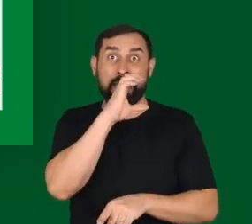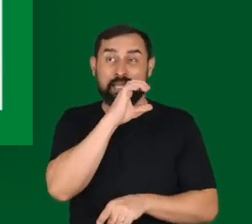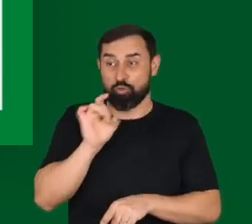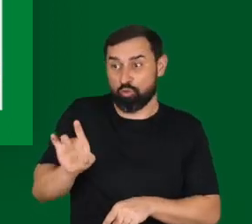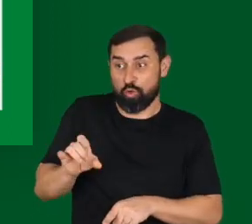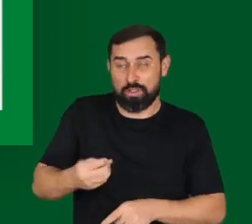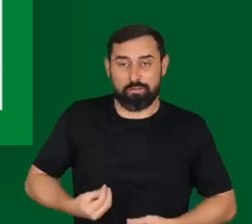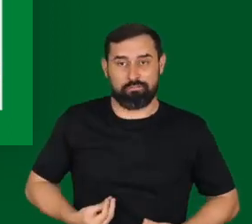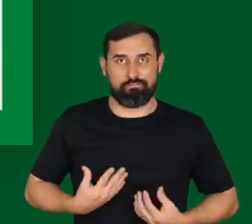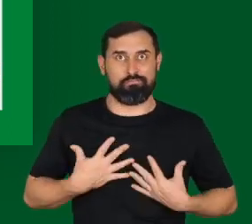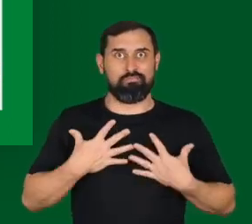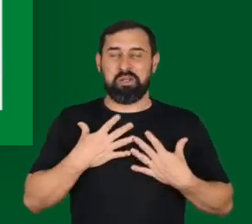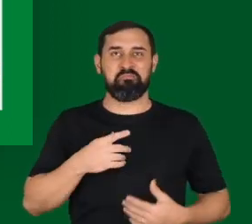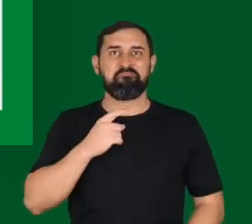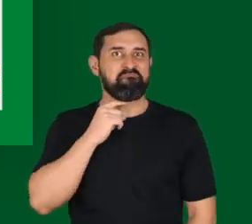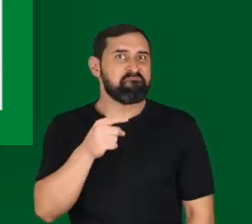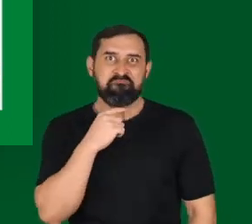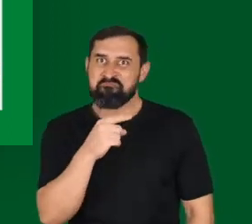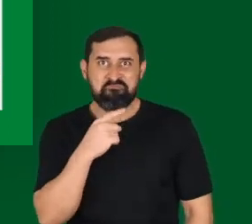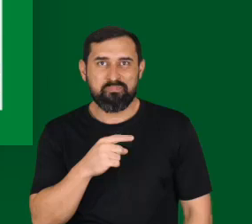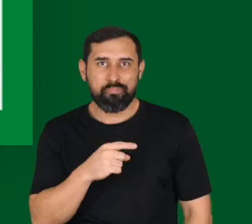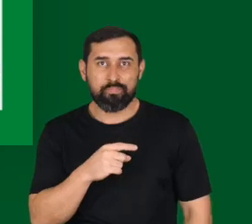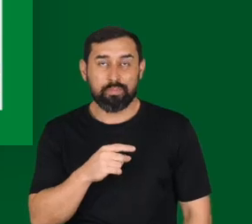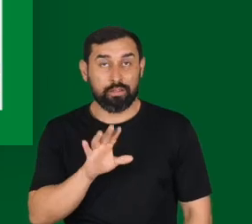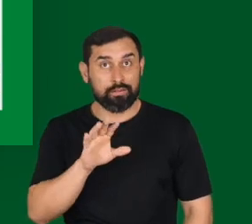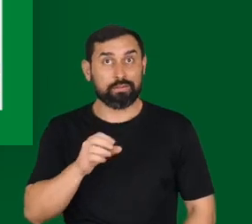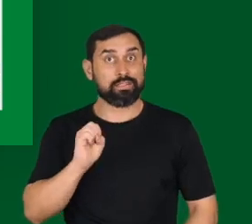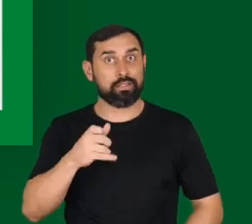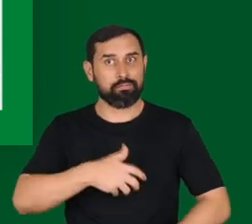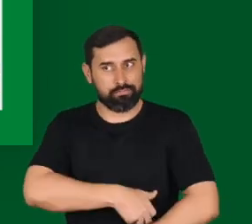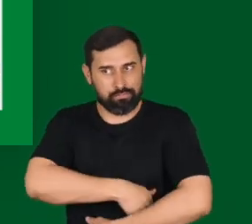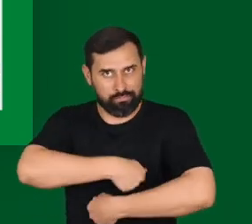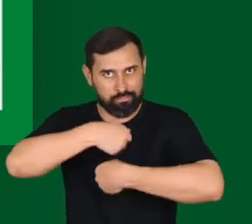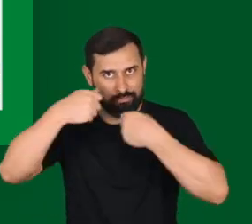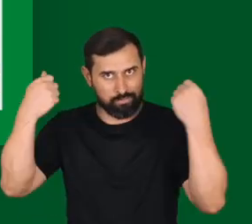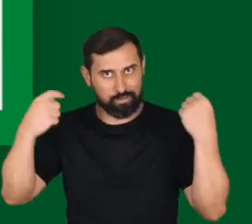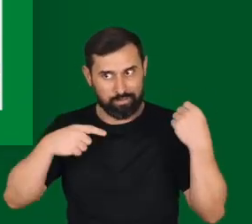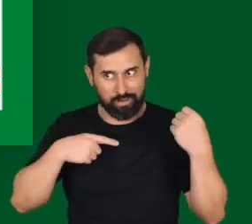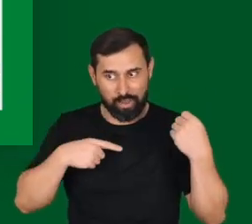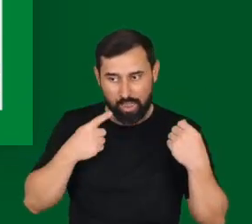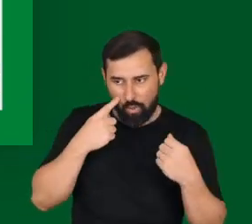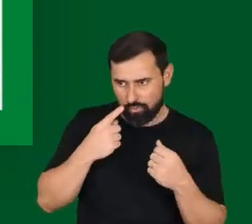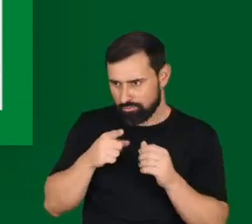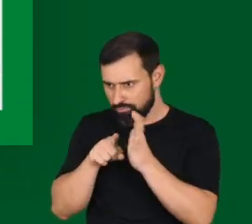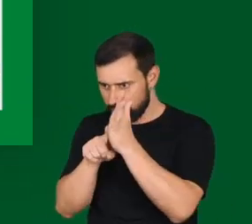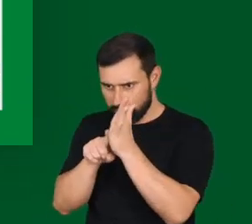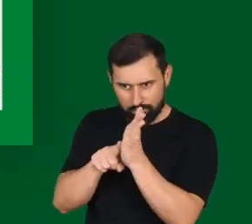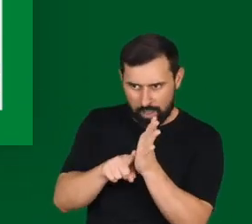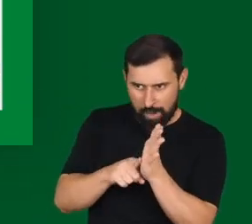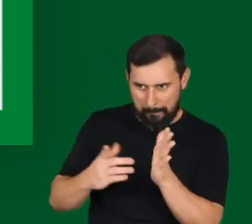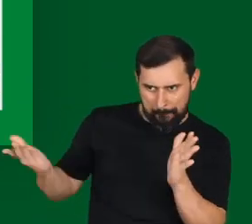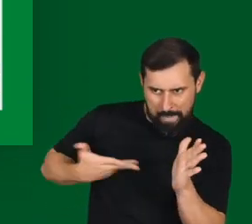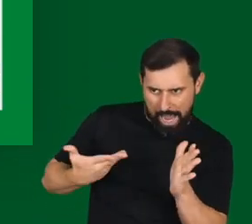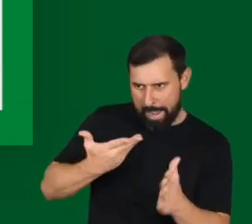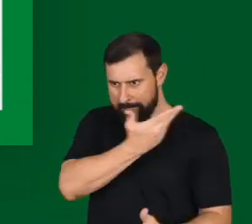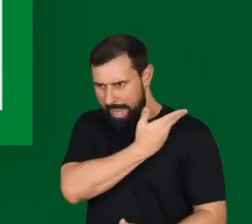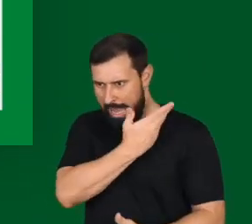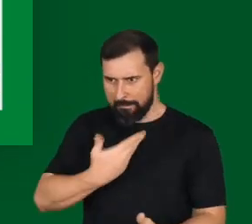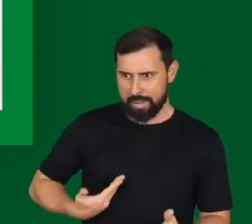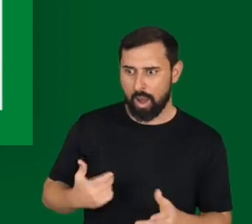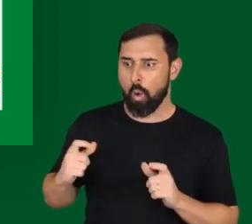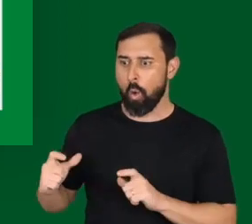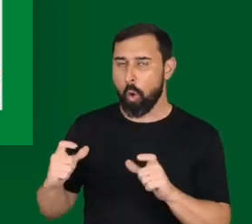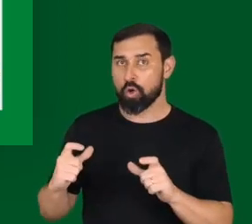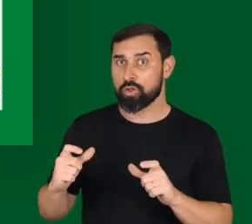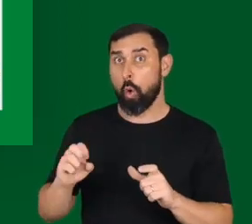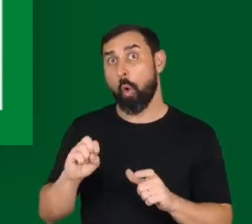calor. Quando eu estou expondo a criança, eu sempre vou procurar estigmas de trauma, tá? Então,